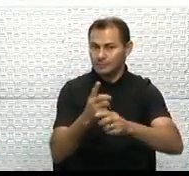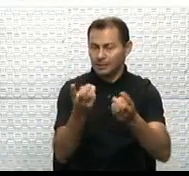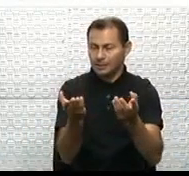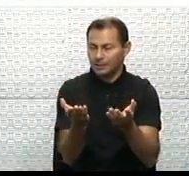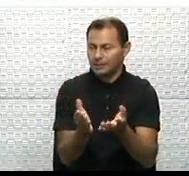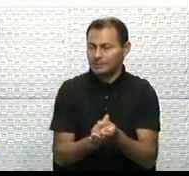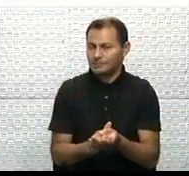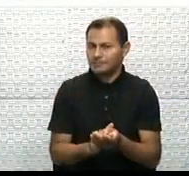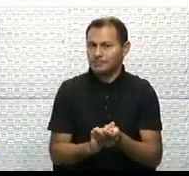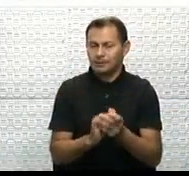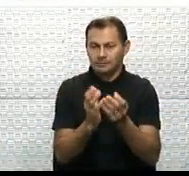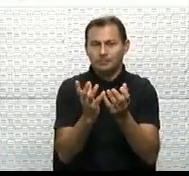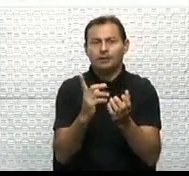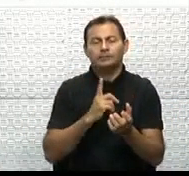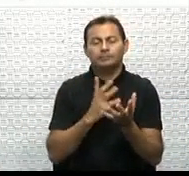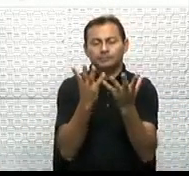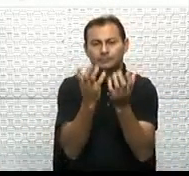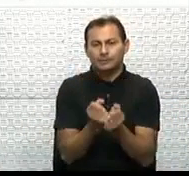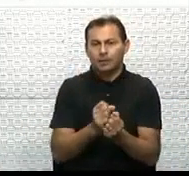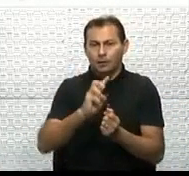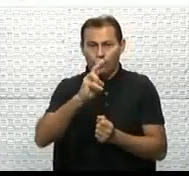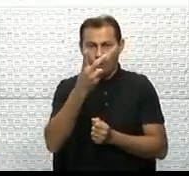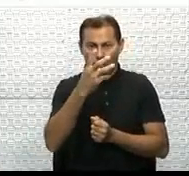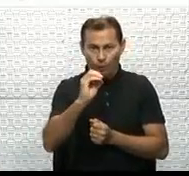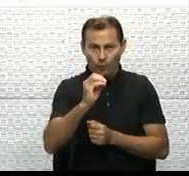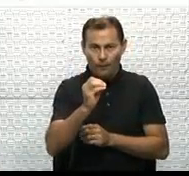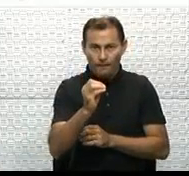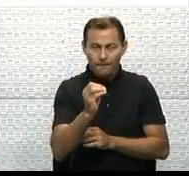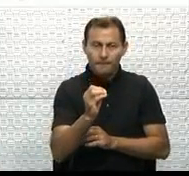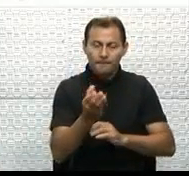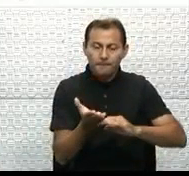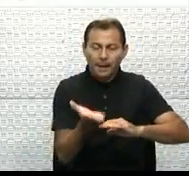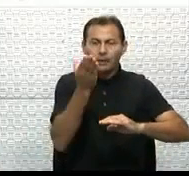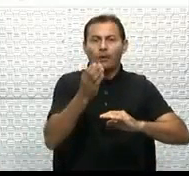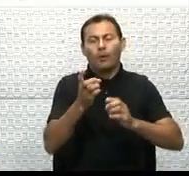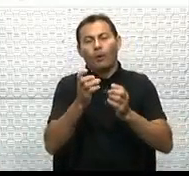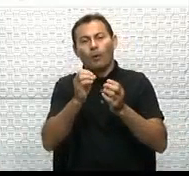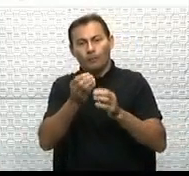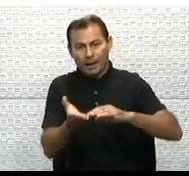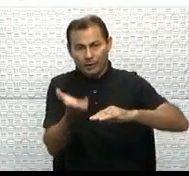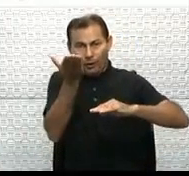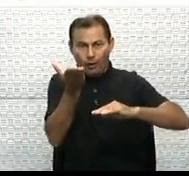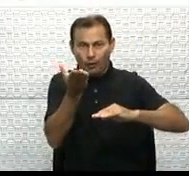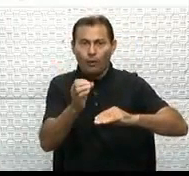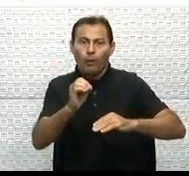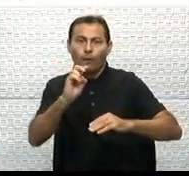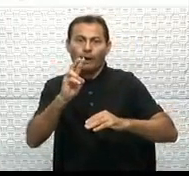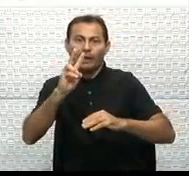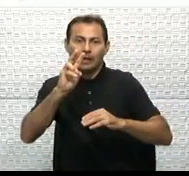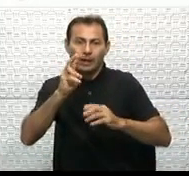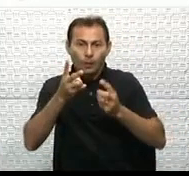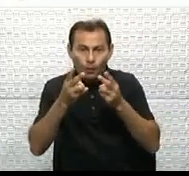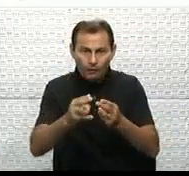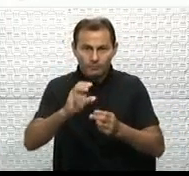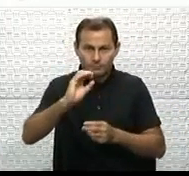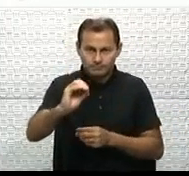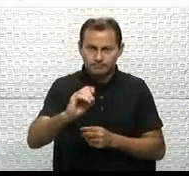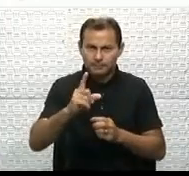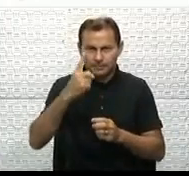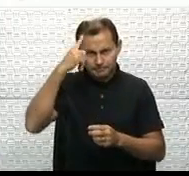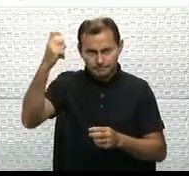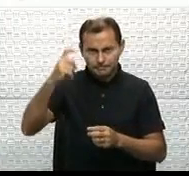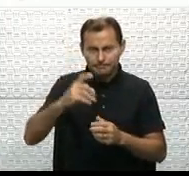de assumirmos o ρ maior ou igual que zero, vamos assumir o ρ menor ou igual que zero, como sendo a